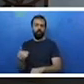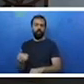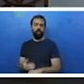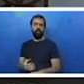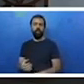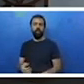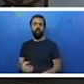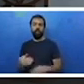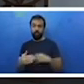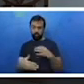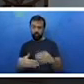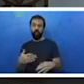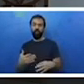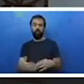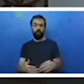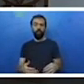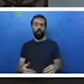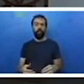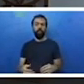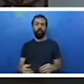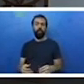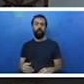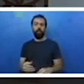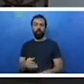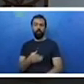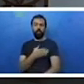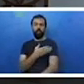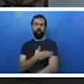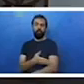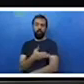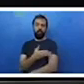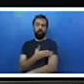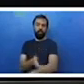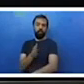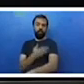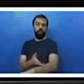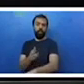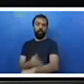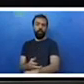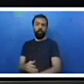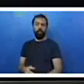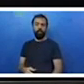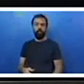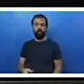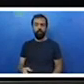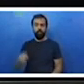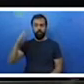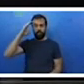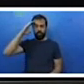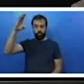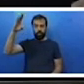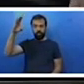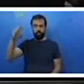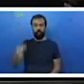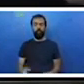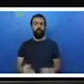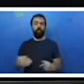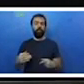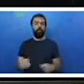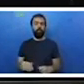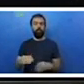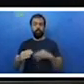militar, né? Então, o parkour ele também era utilizado dessa forma, como uma forma de treinamento, de fortalecer o corpo dos soldados, de fortalecer o